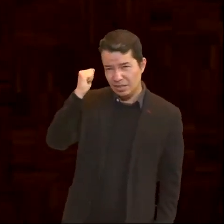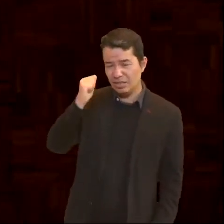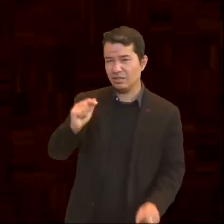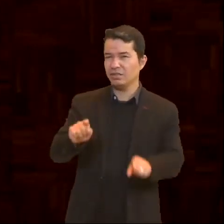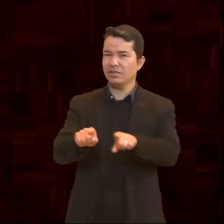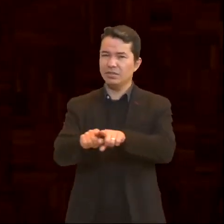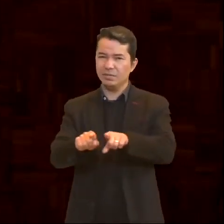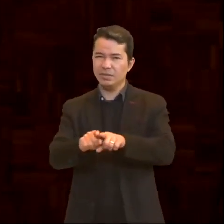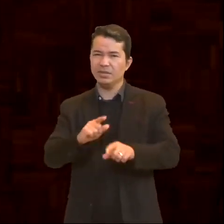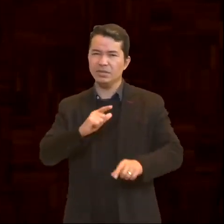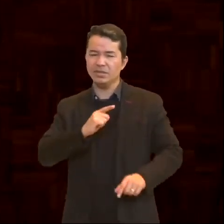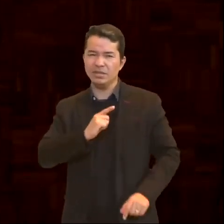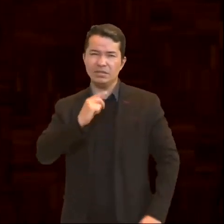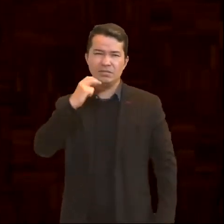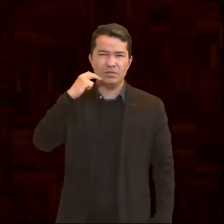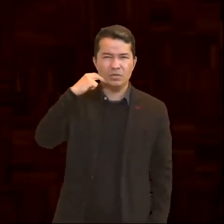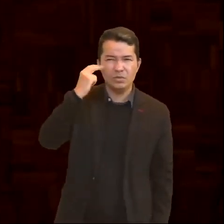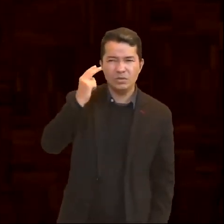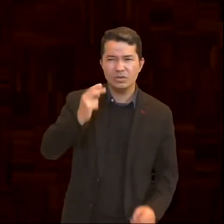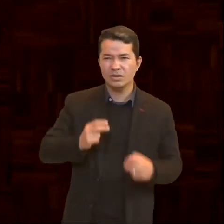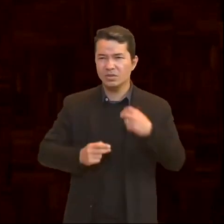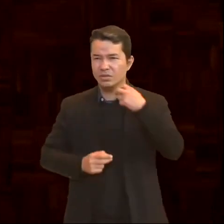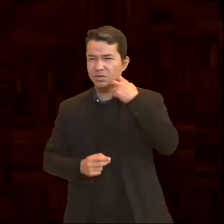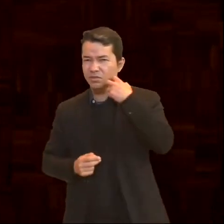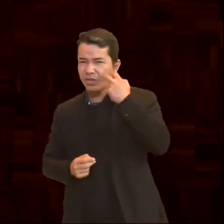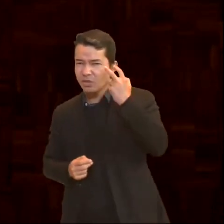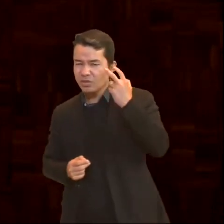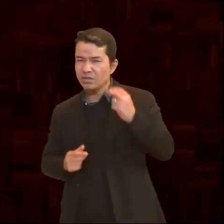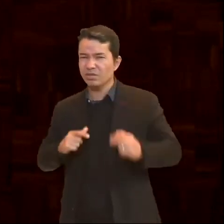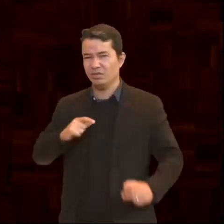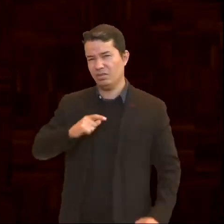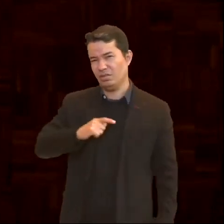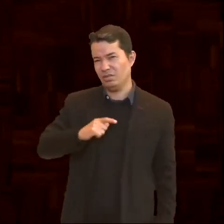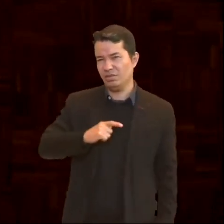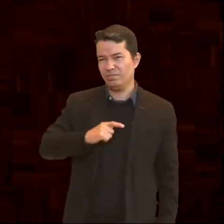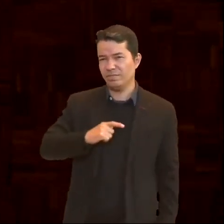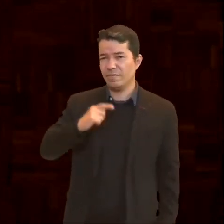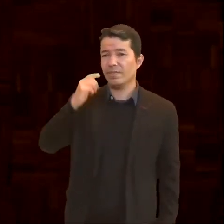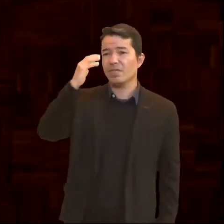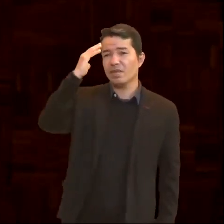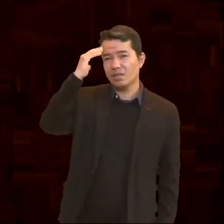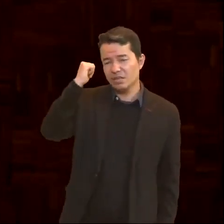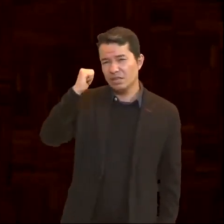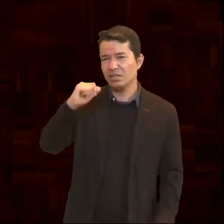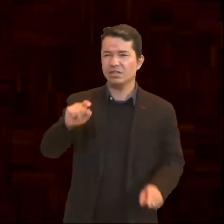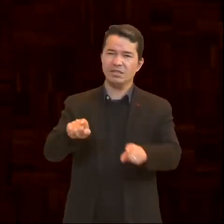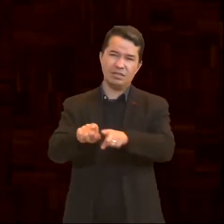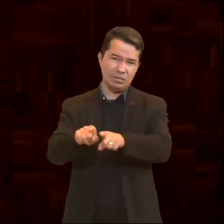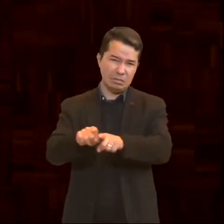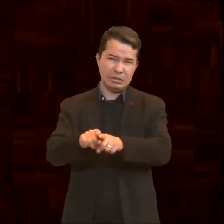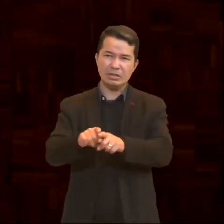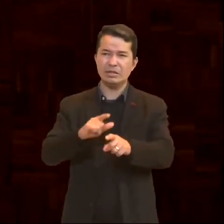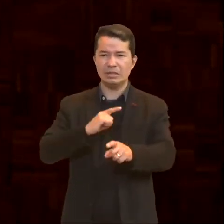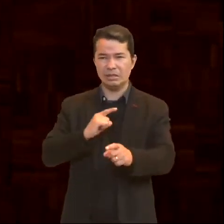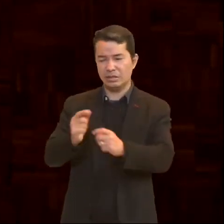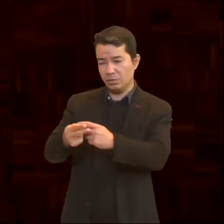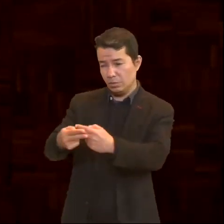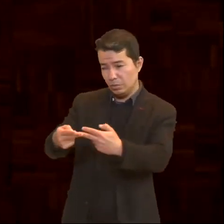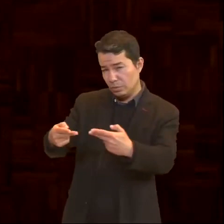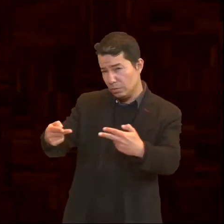alguns constrangimentos, vou ter que abrir mão de situações que